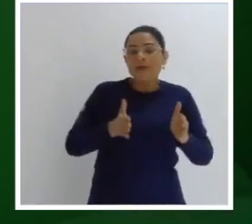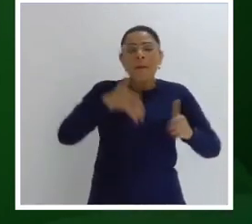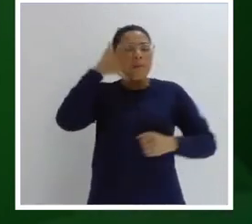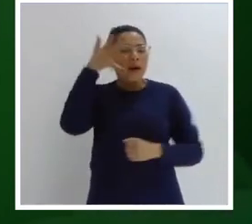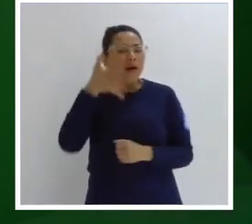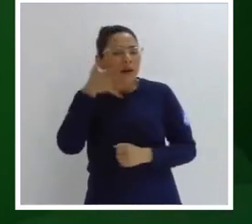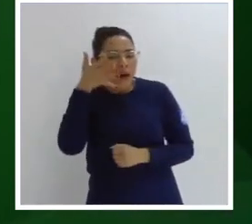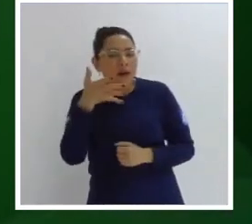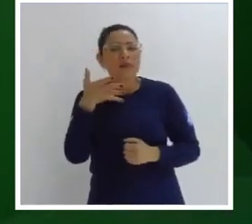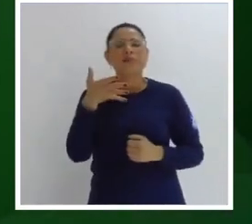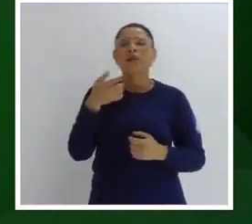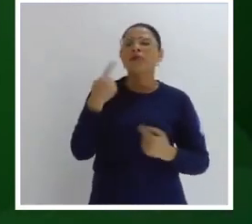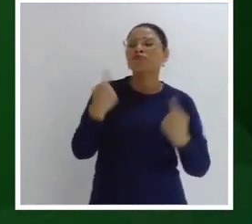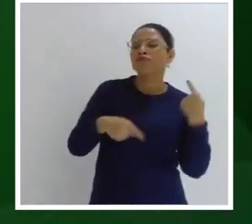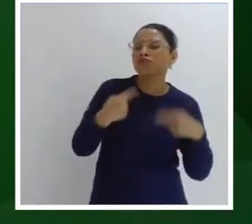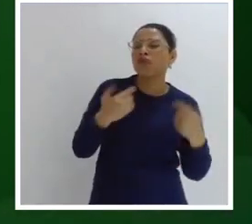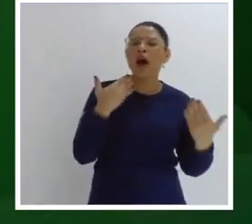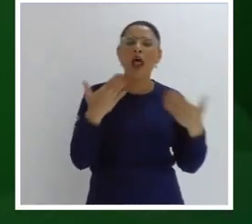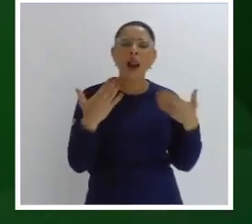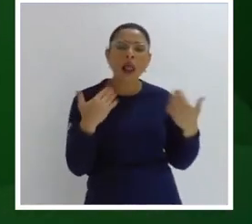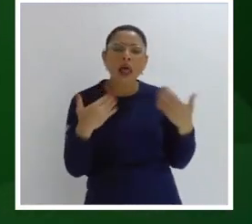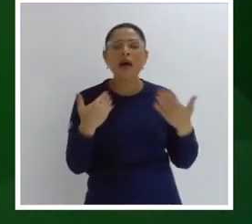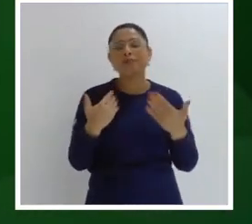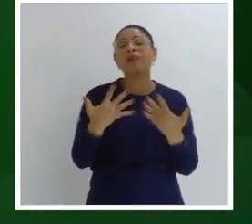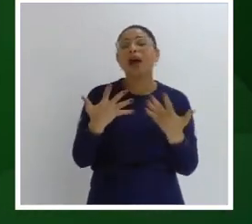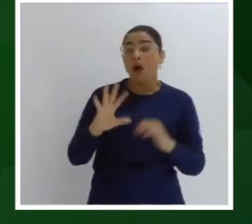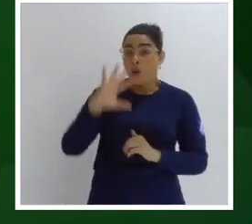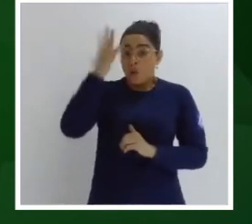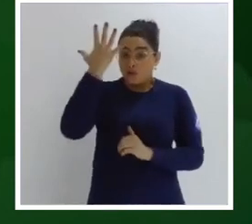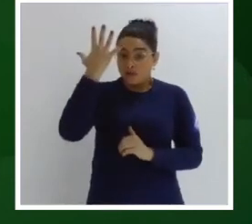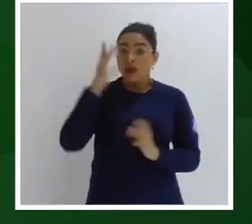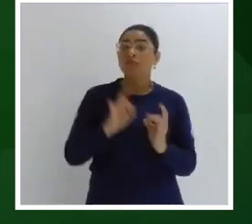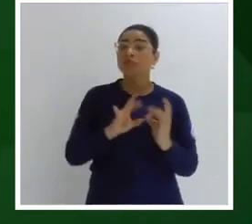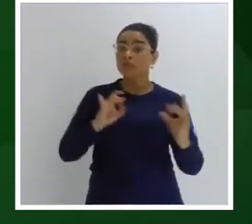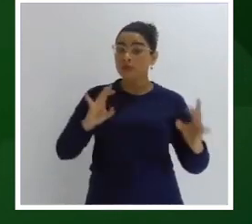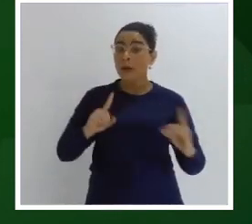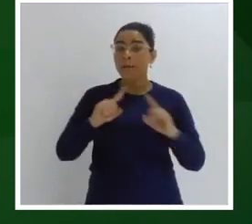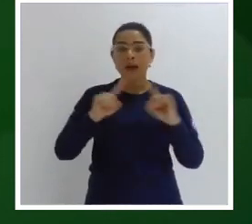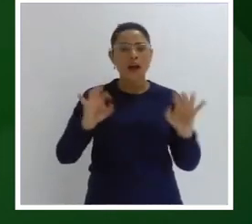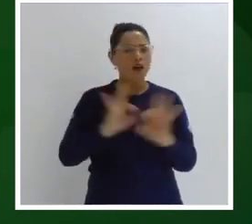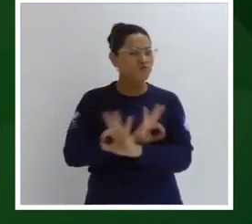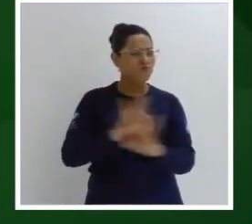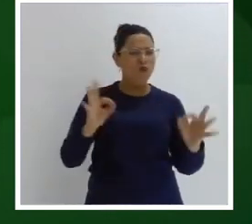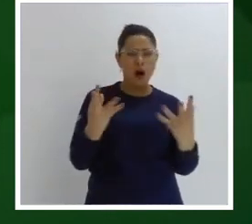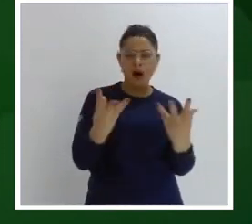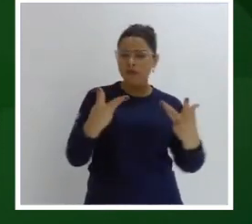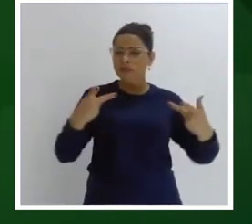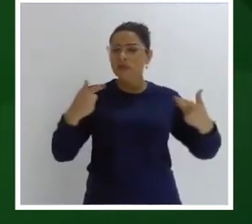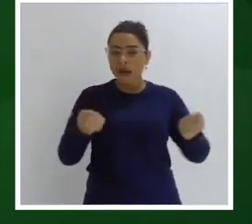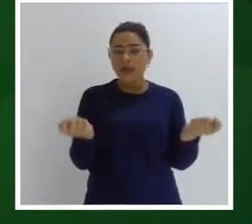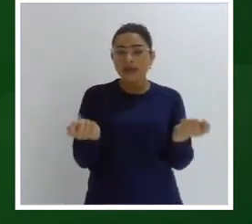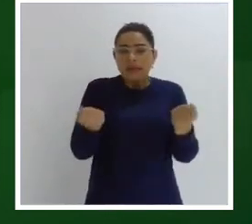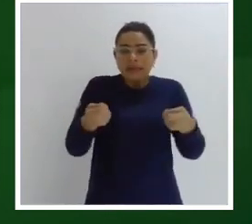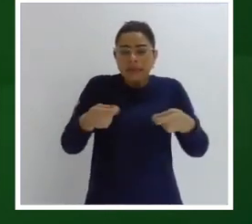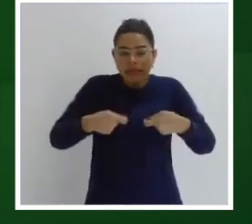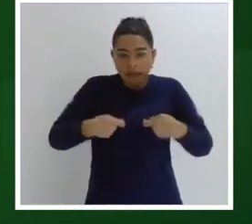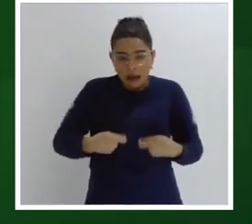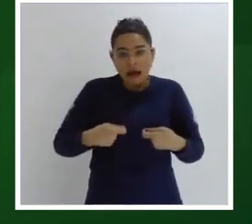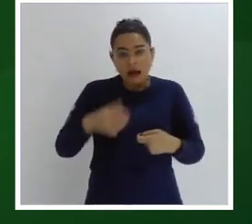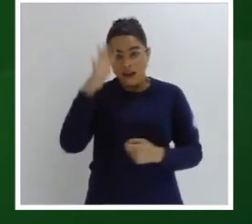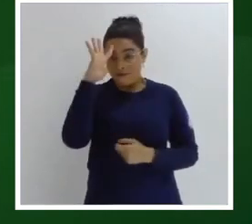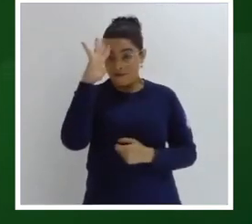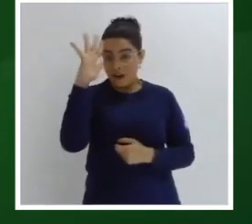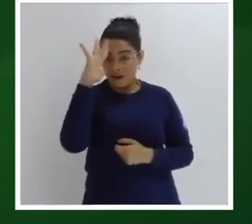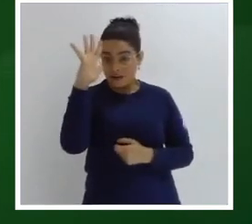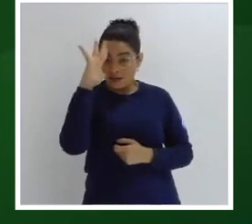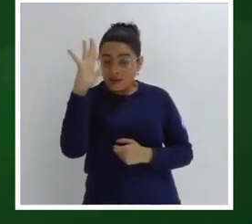palestras dos debates né que mesmo acontecendo de uma maneira virtual tem sido tão ricos para propiciar a reflexão